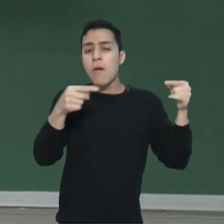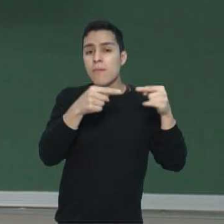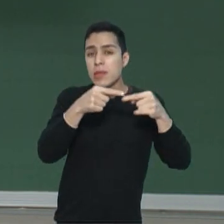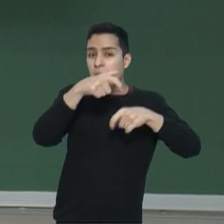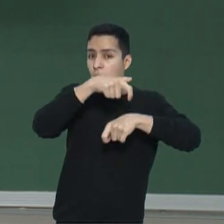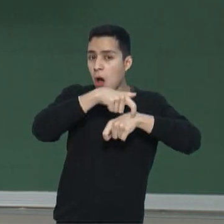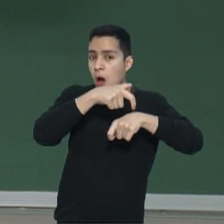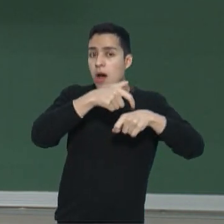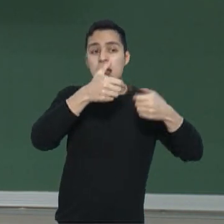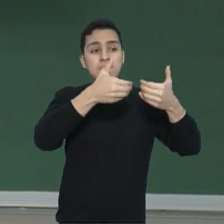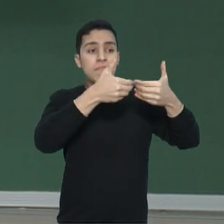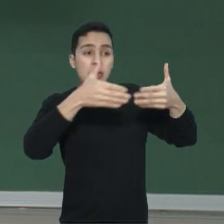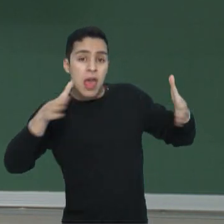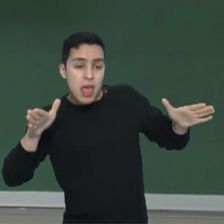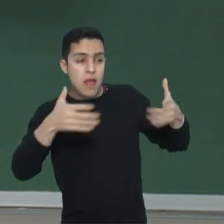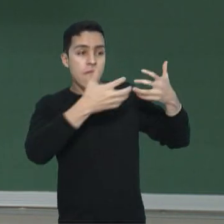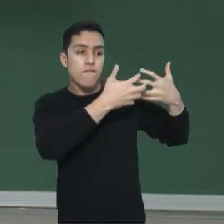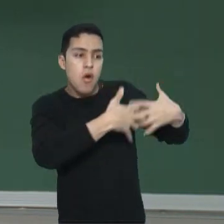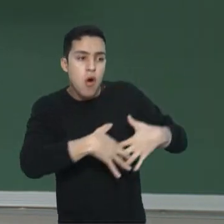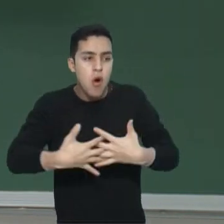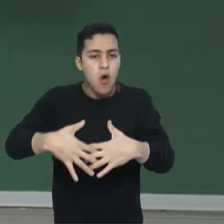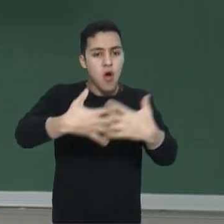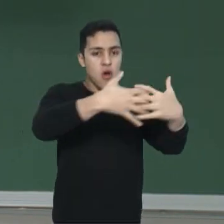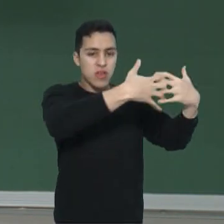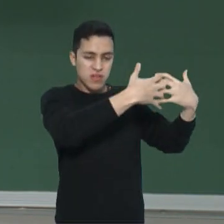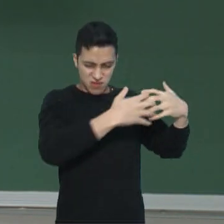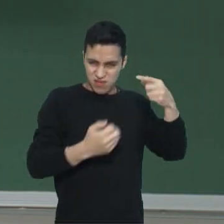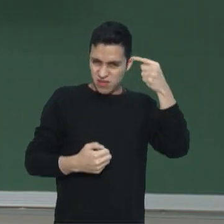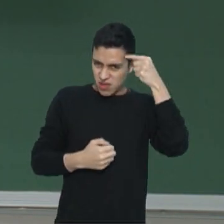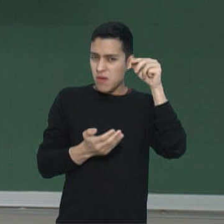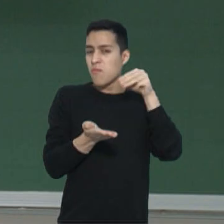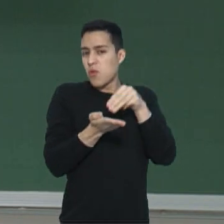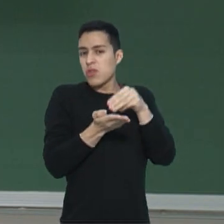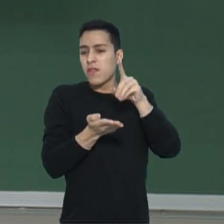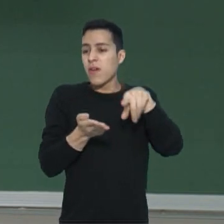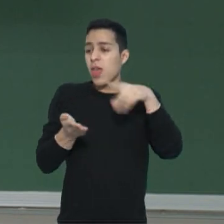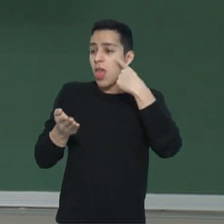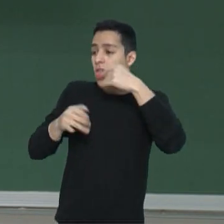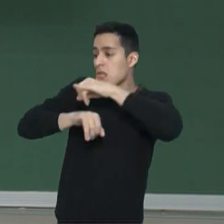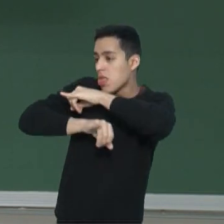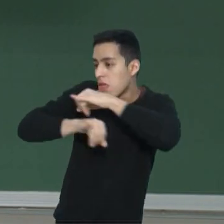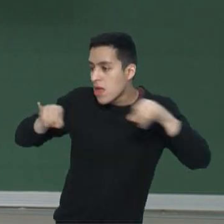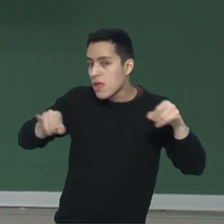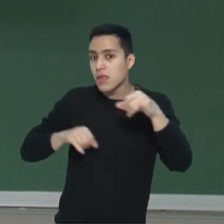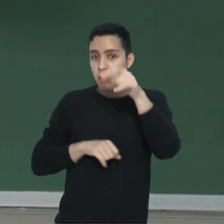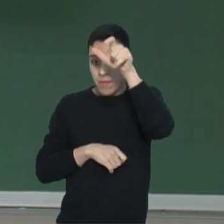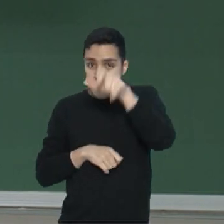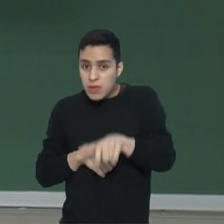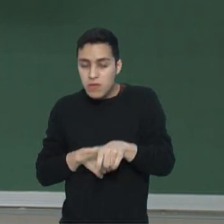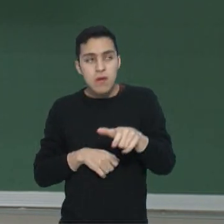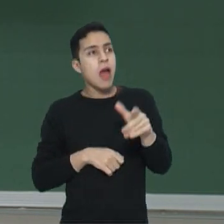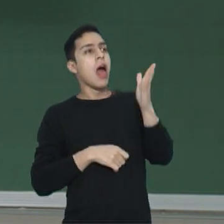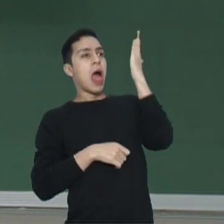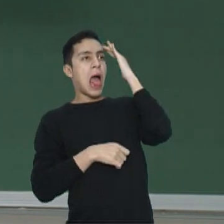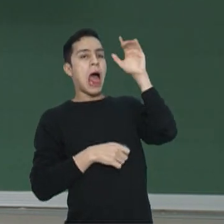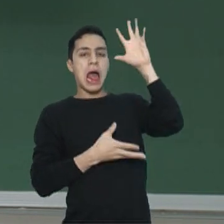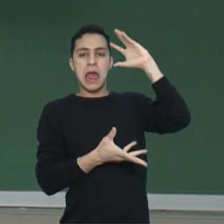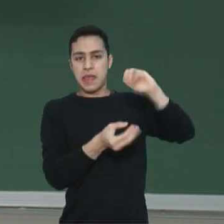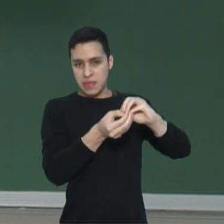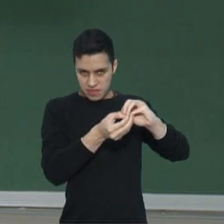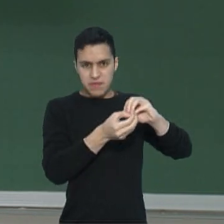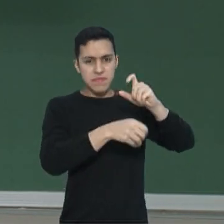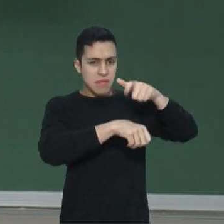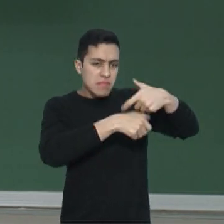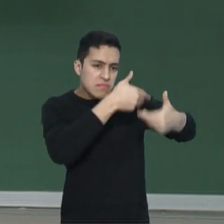enquanto a biblioteca está funcionando, certo? Então é um motivo de uma divulgação. A pessoa tem acesso ao regulamento, já sabe o que